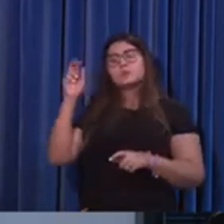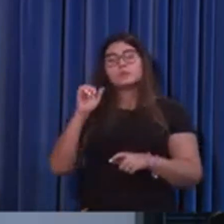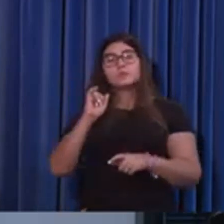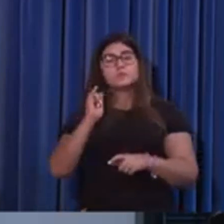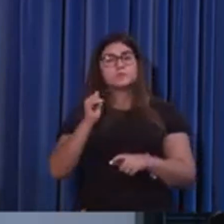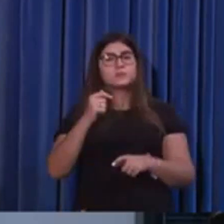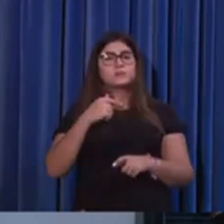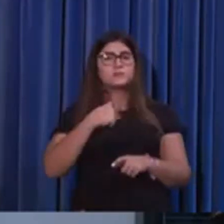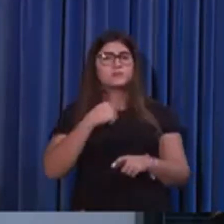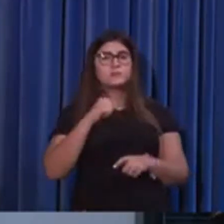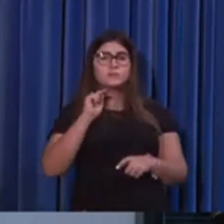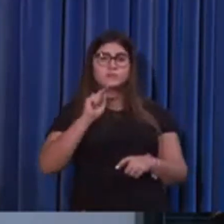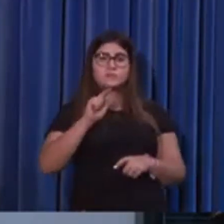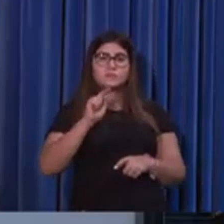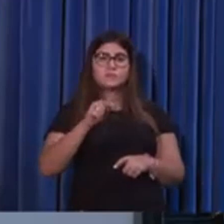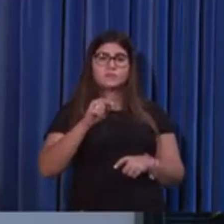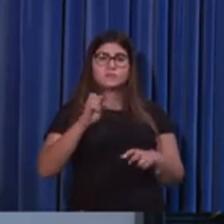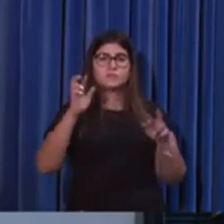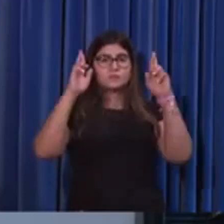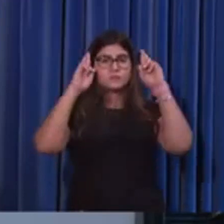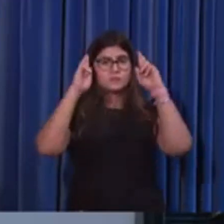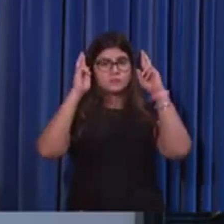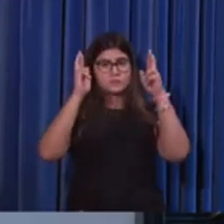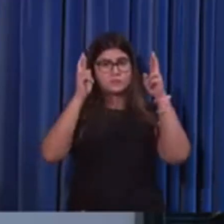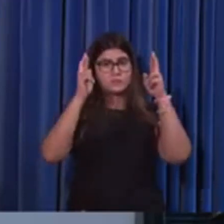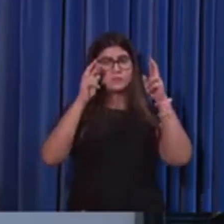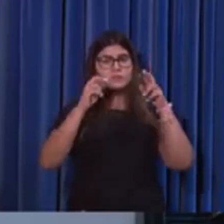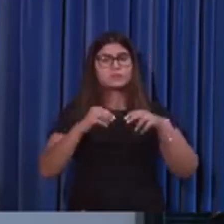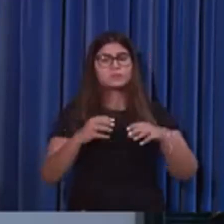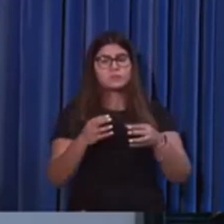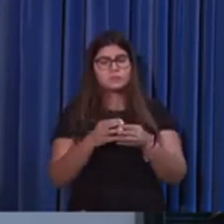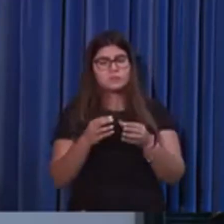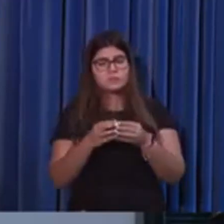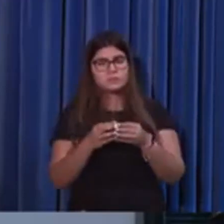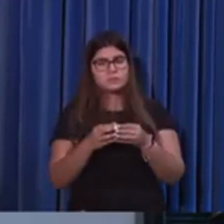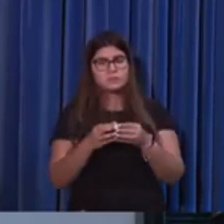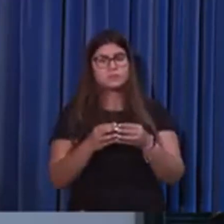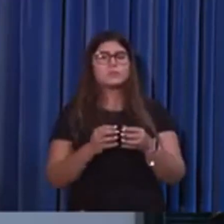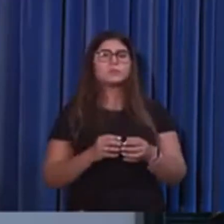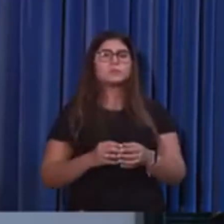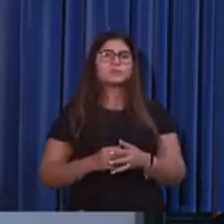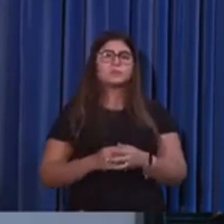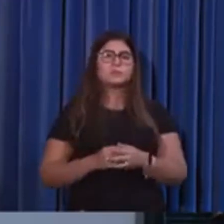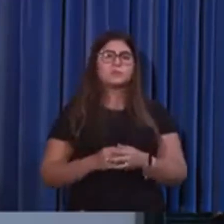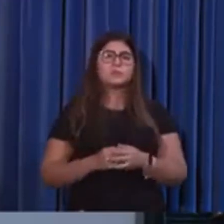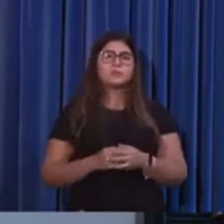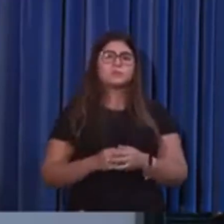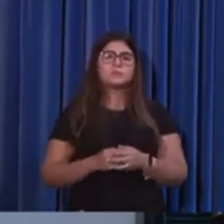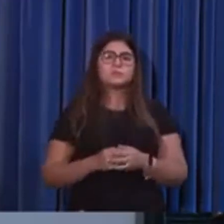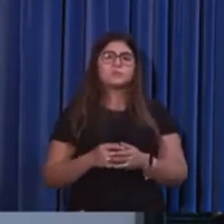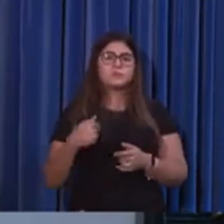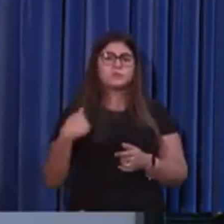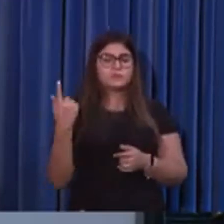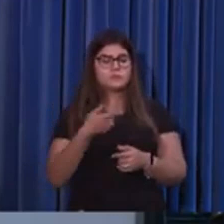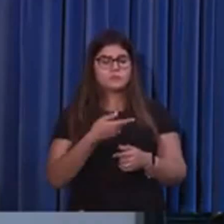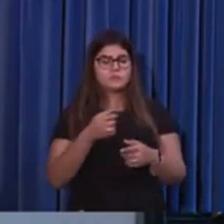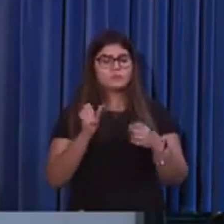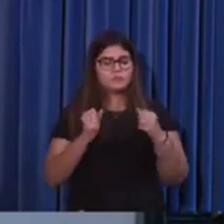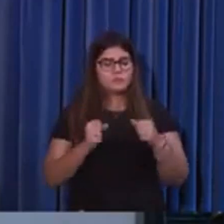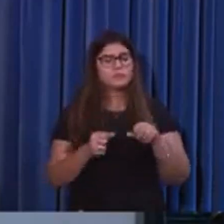somos responsáveis por algum grupo, por algo que nós poderíamos prover a esse